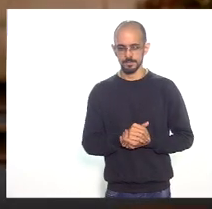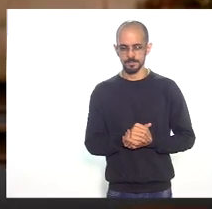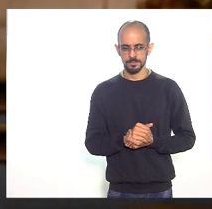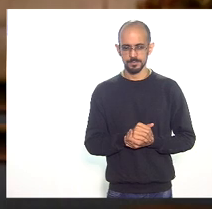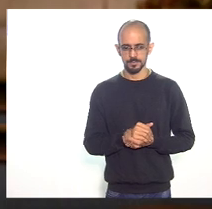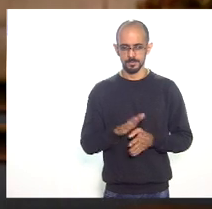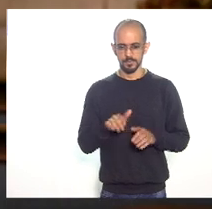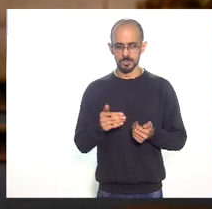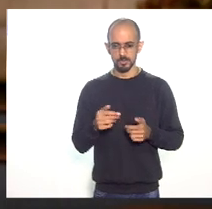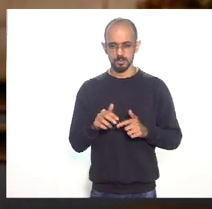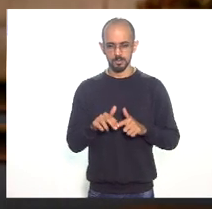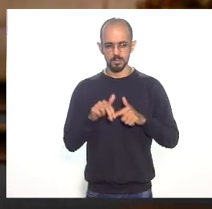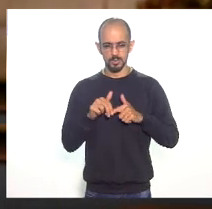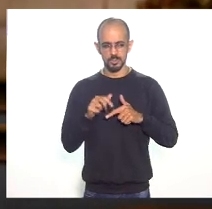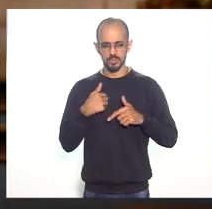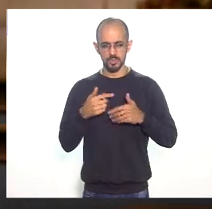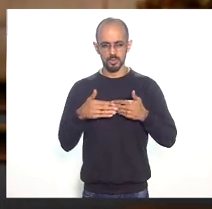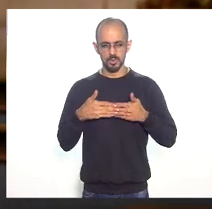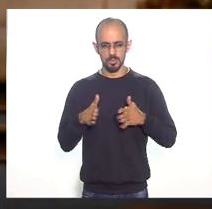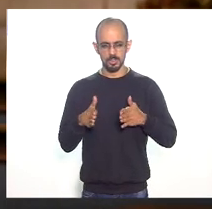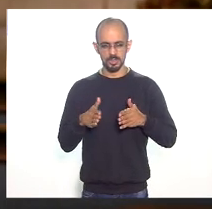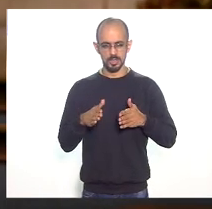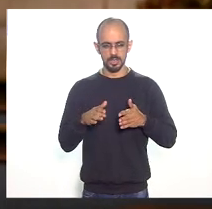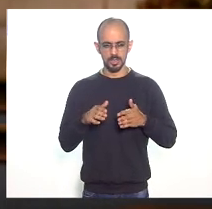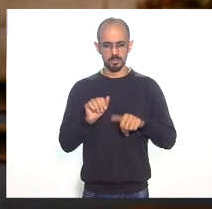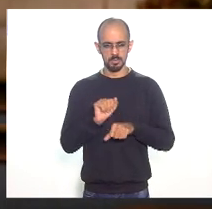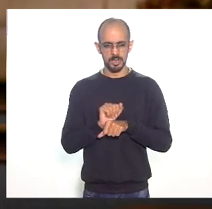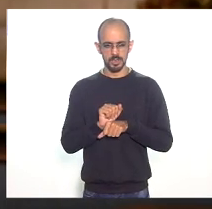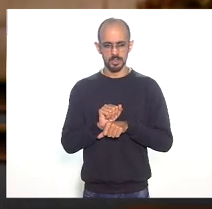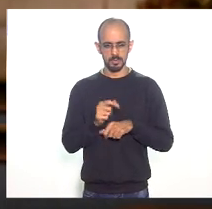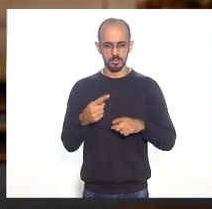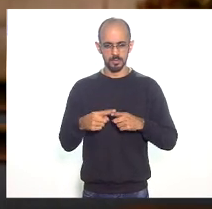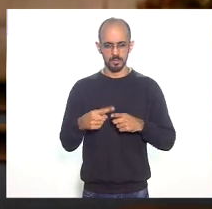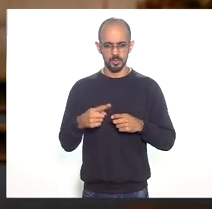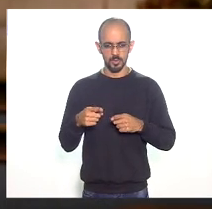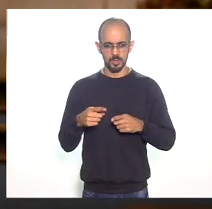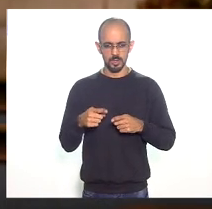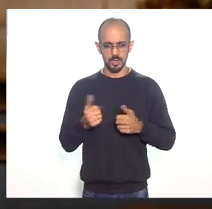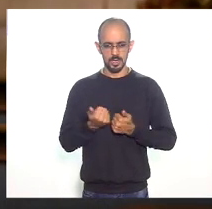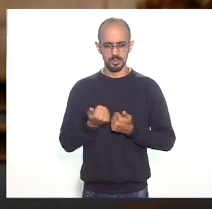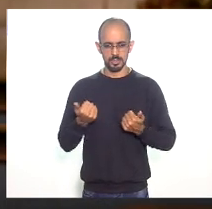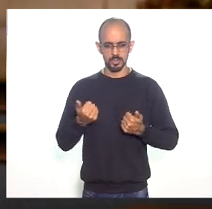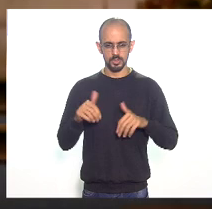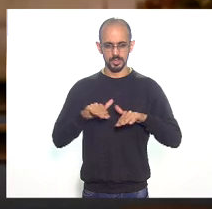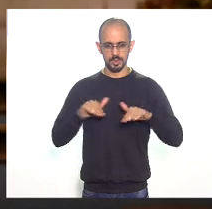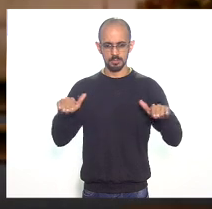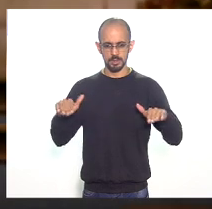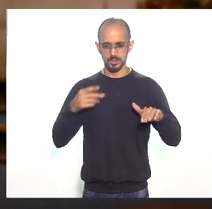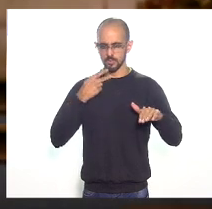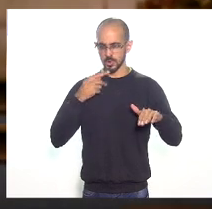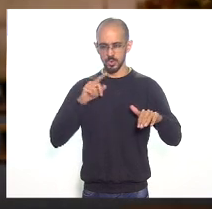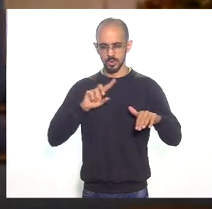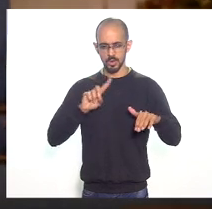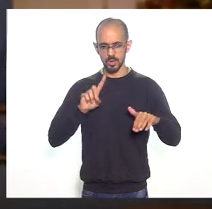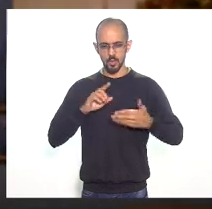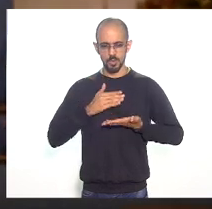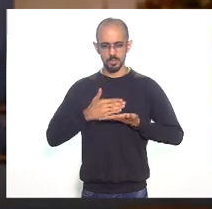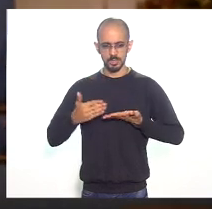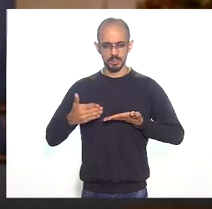comecei e iniciei. porque a assessoria da mesa disse que eu não comecei. Eu disse que sim.